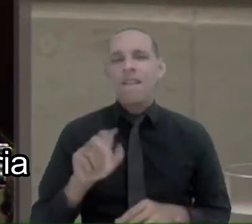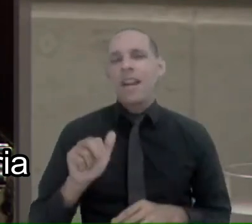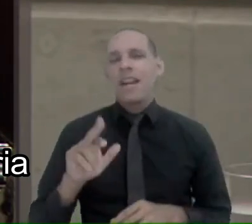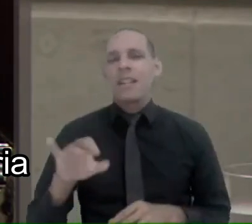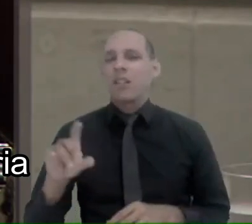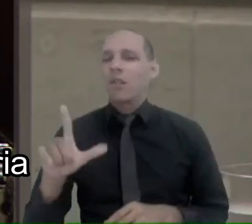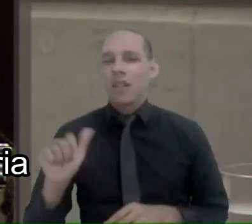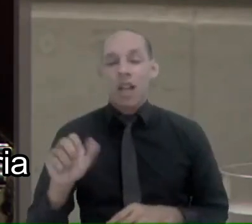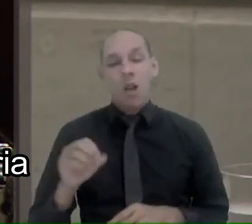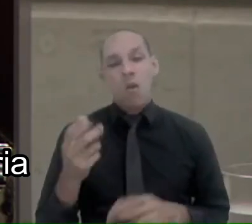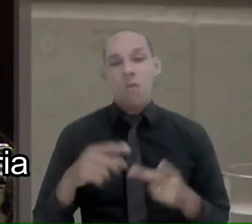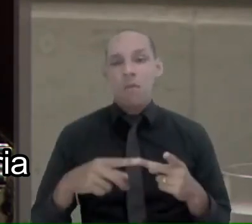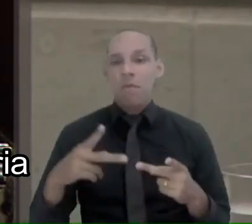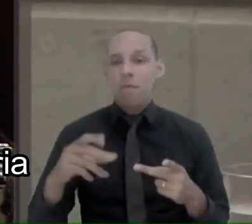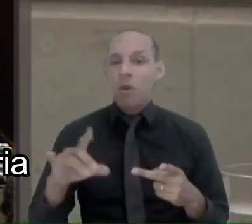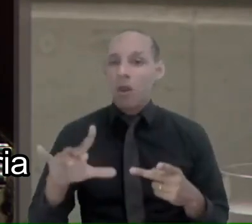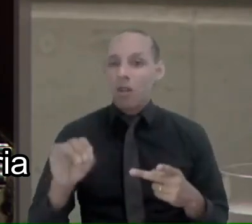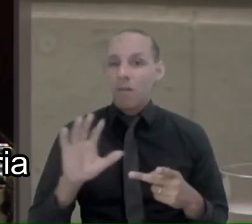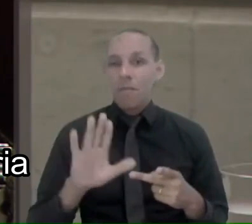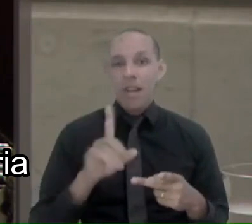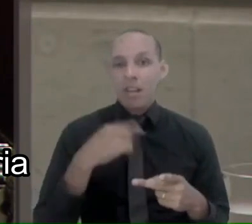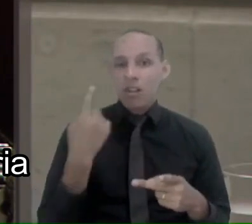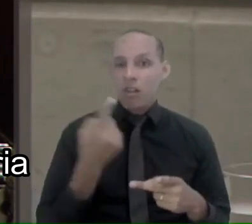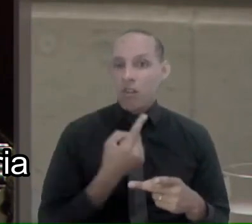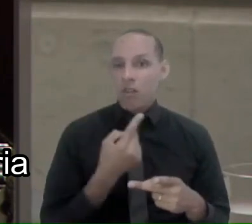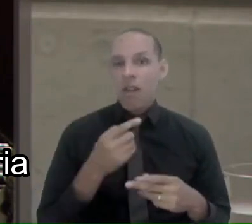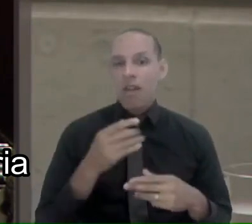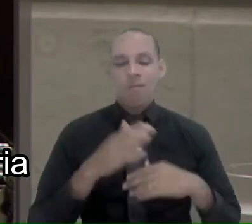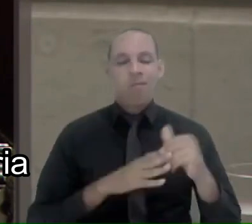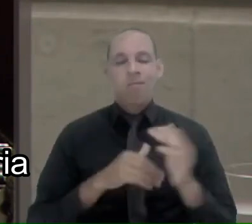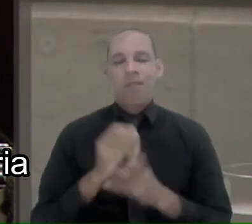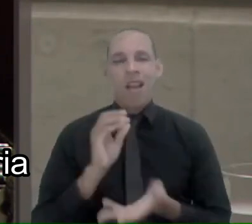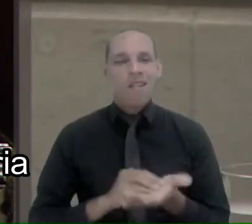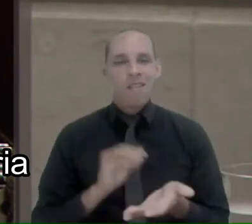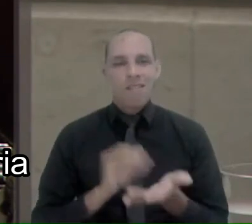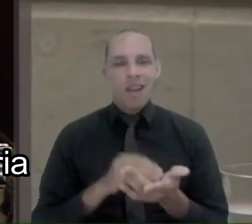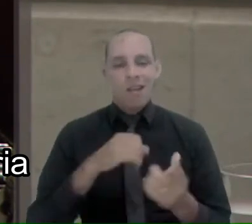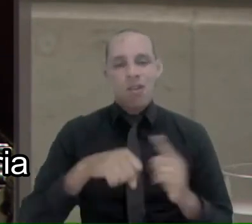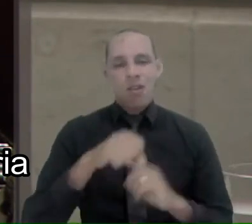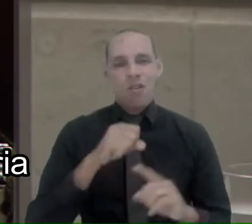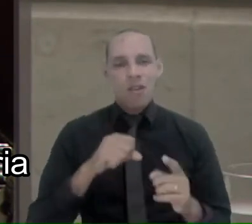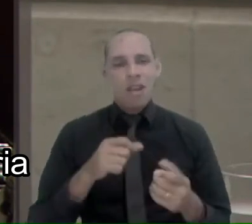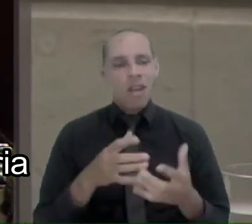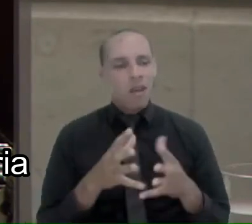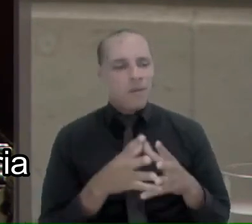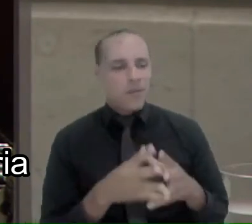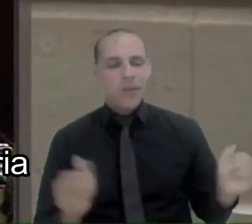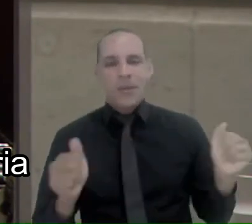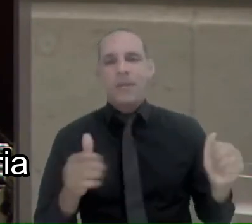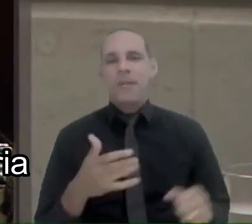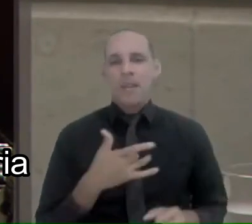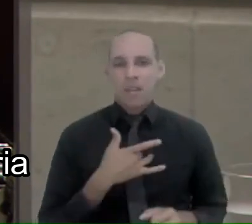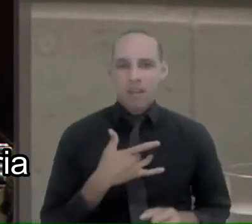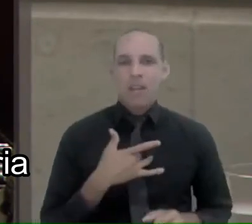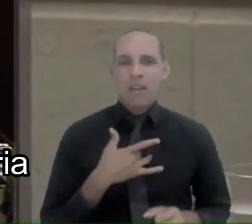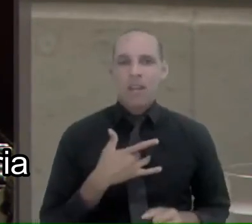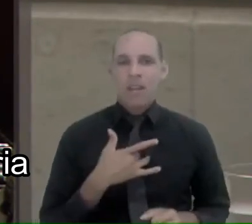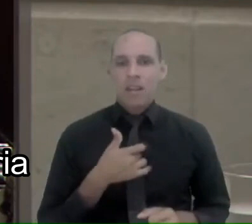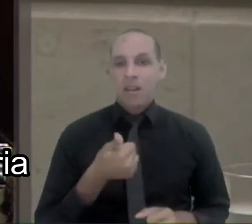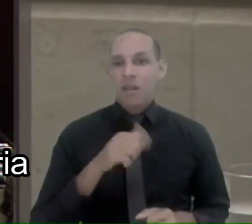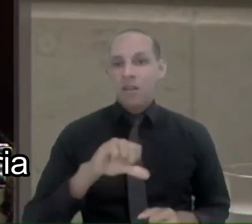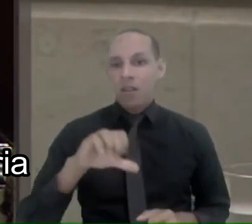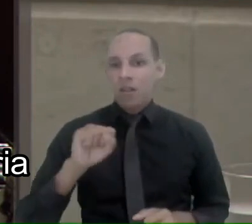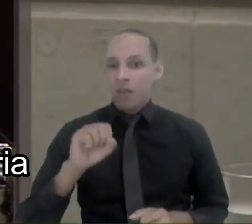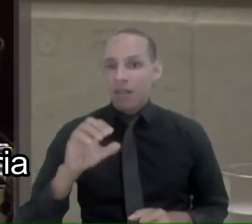pólio, mas por não termos tido competência como sociedade para extirpar a tuberculose no final da década de 80 e início da década